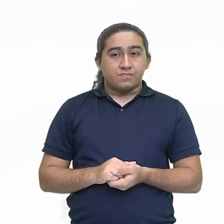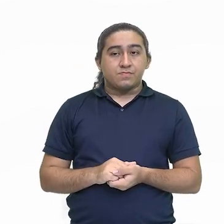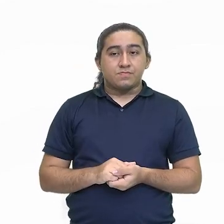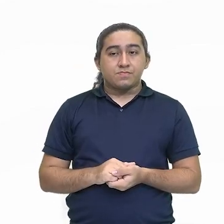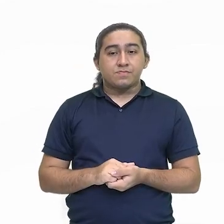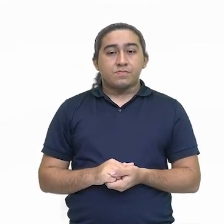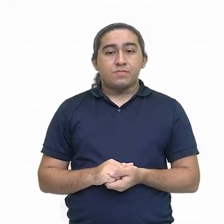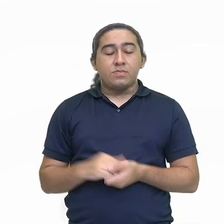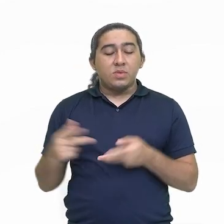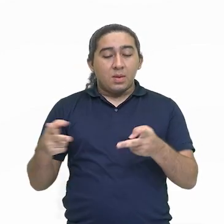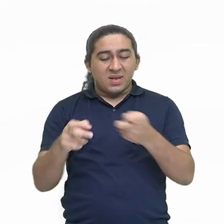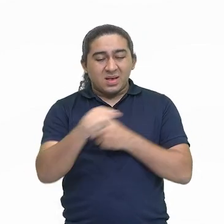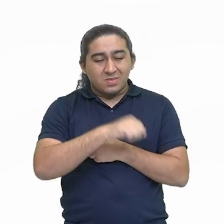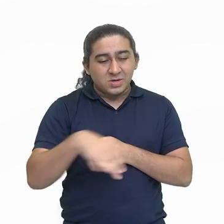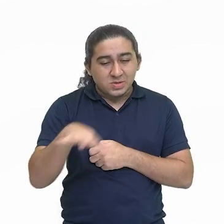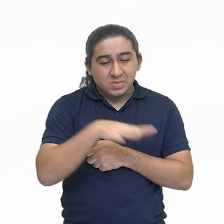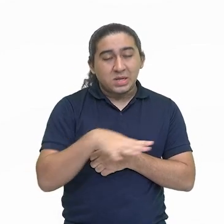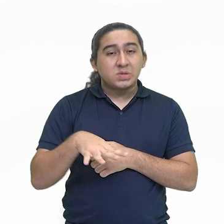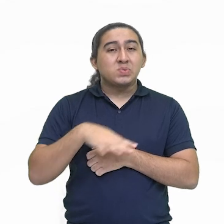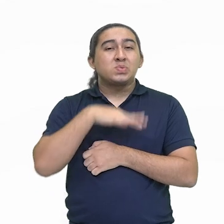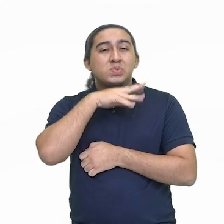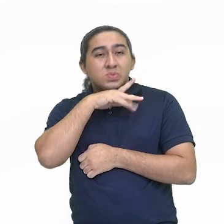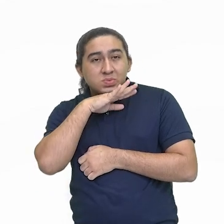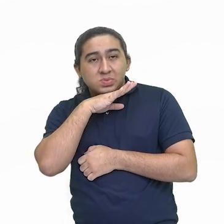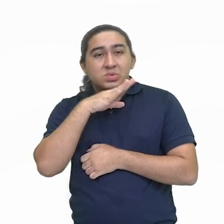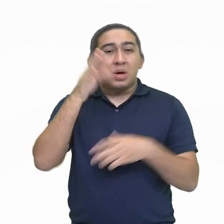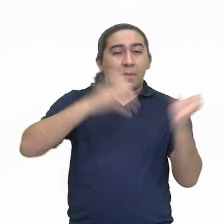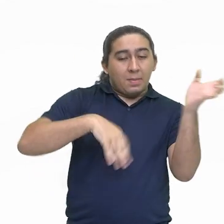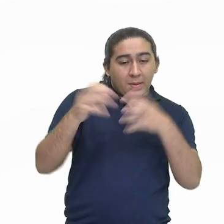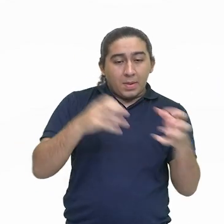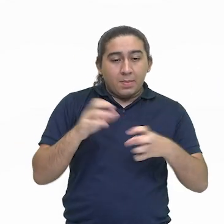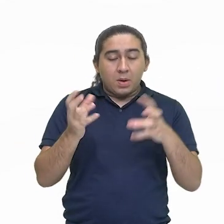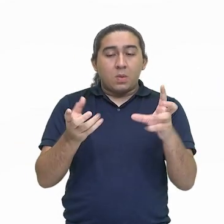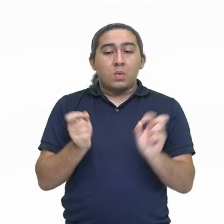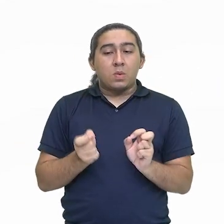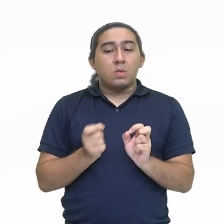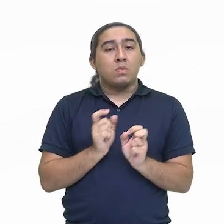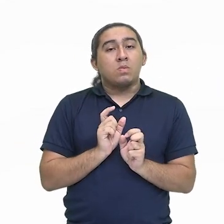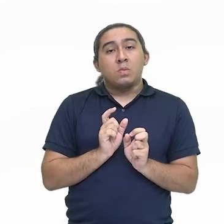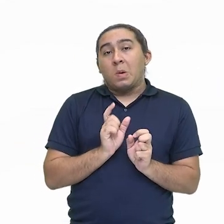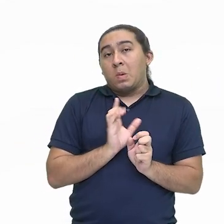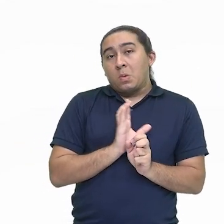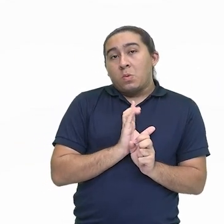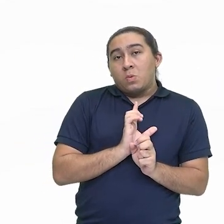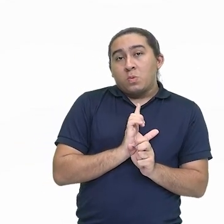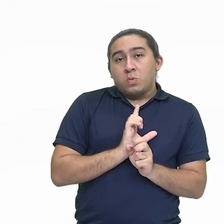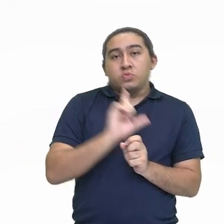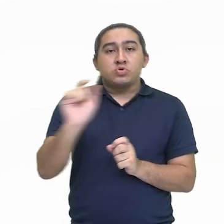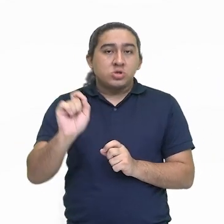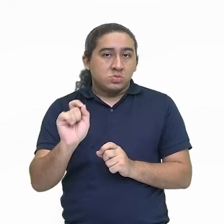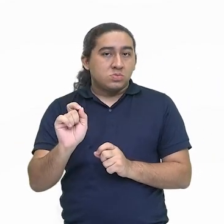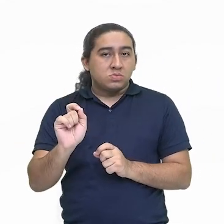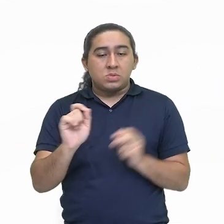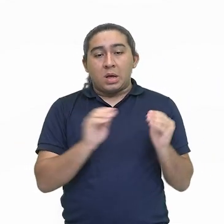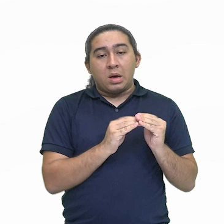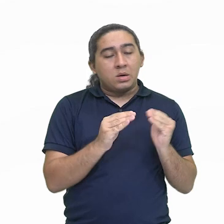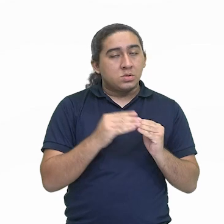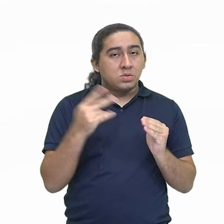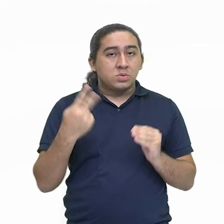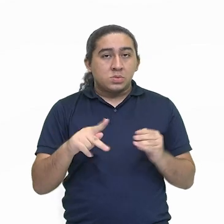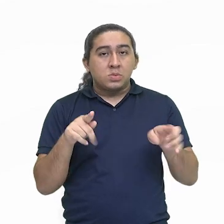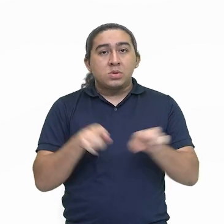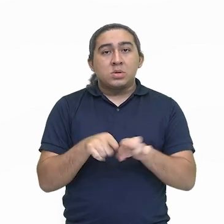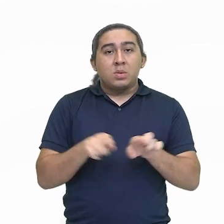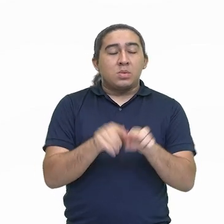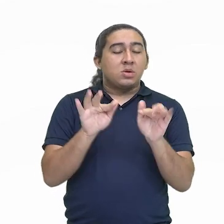fator repulsivo, né, que era o fator do conflito, da guerra, e acabou ali fugindo das suas casas, dos seus lares, até mesmo ali